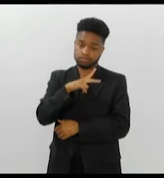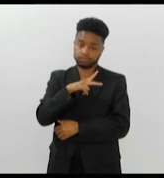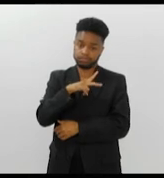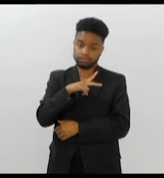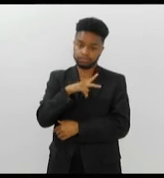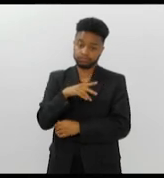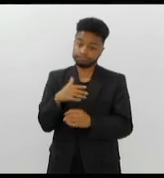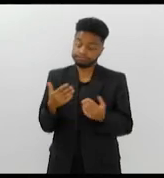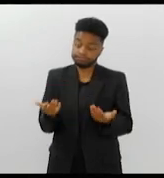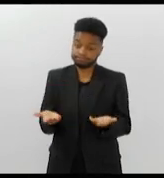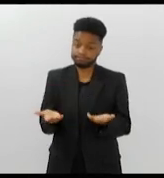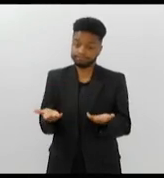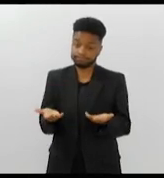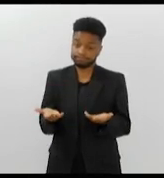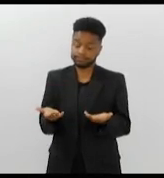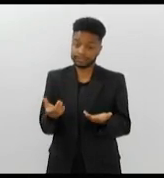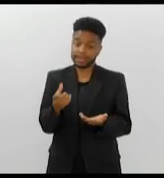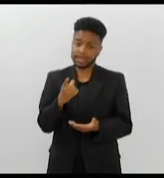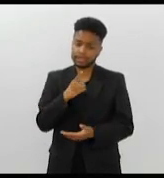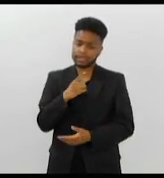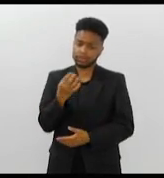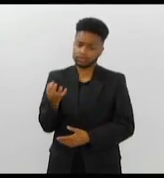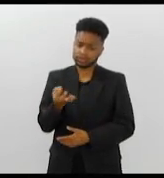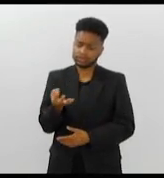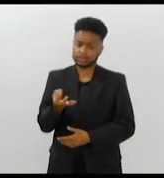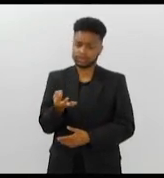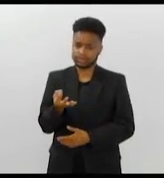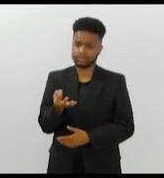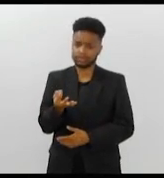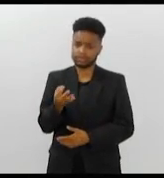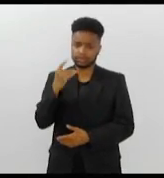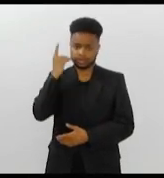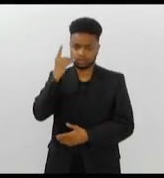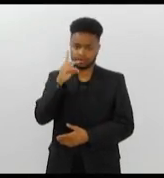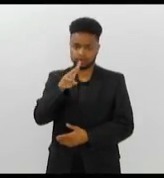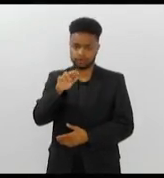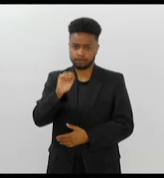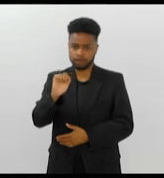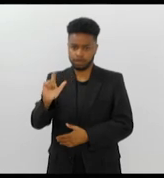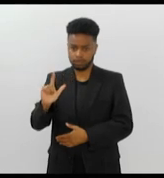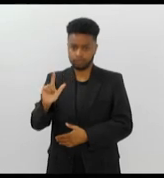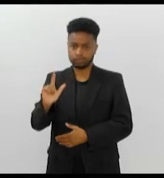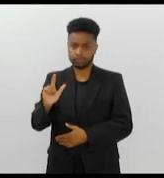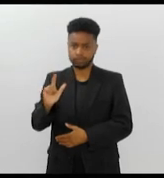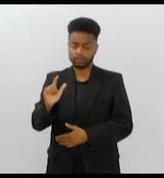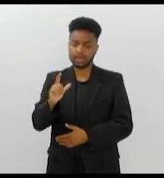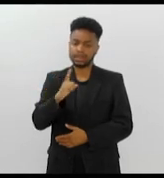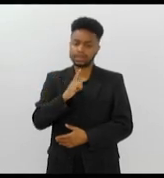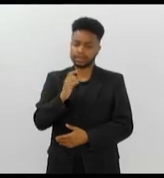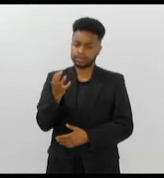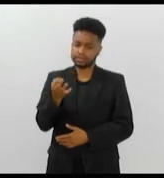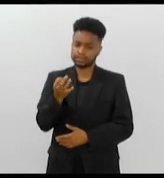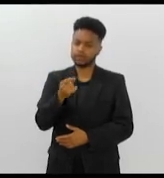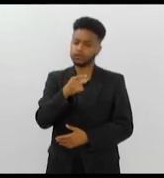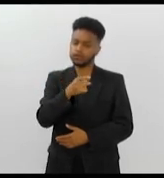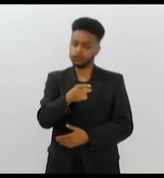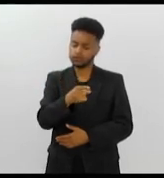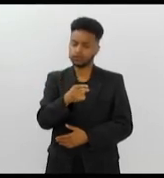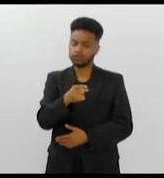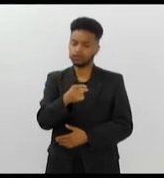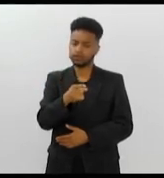executivos garanto vossa excelência Deputado Valda Ceasa e vossa excelência é um